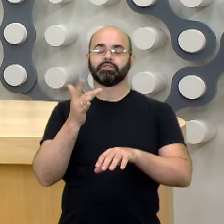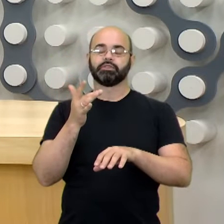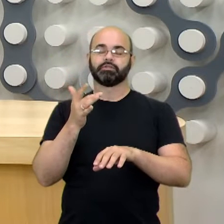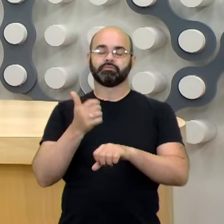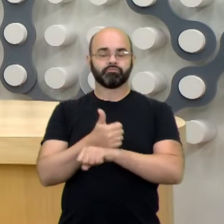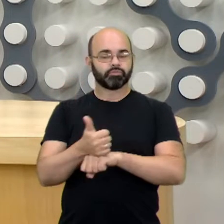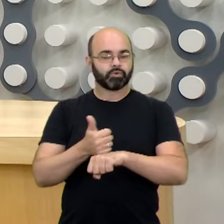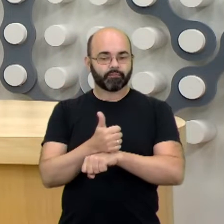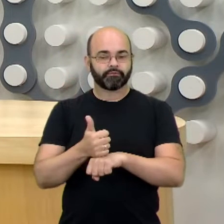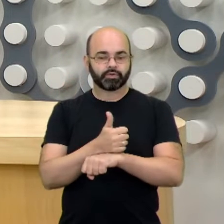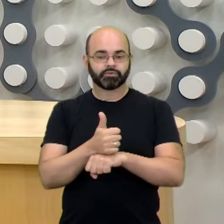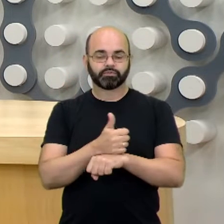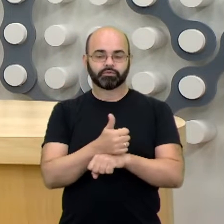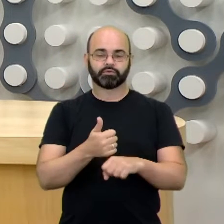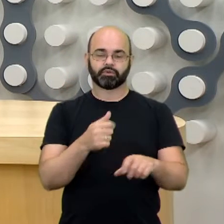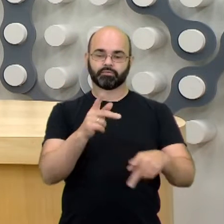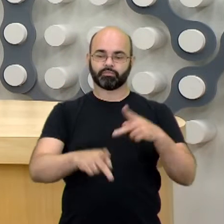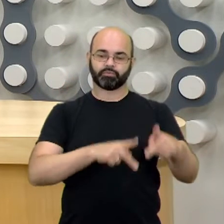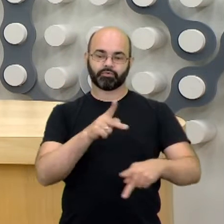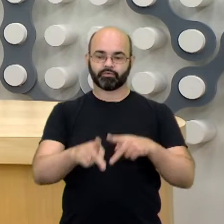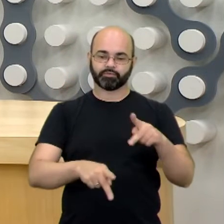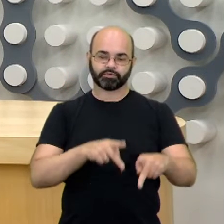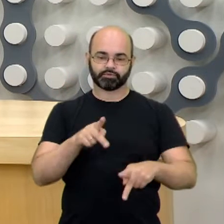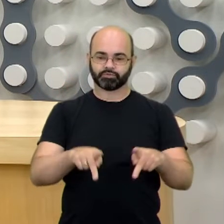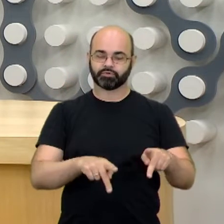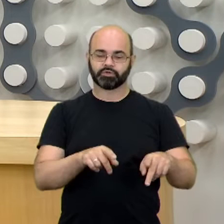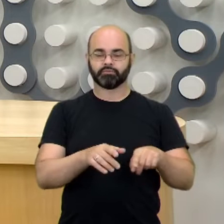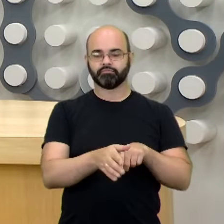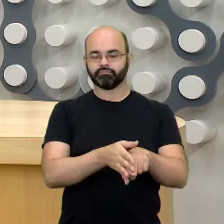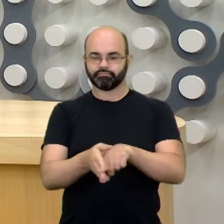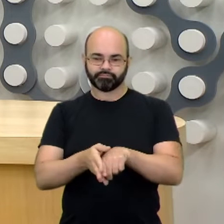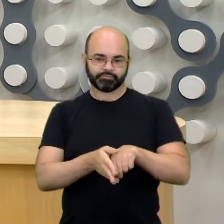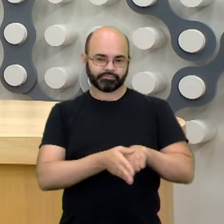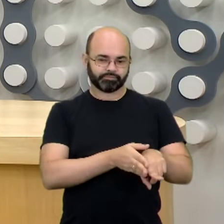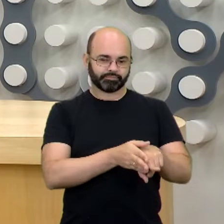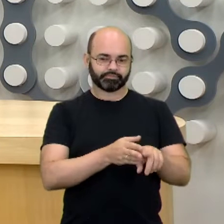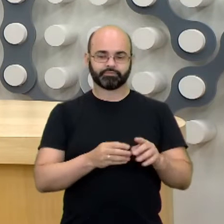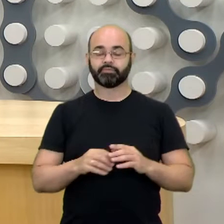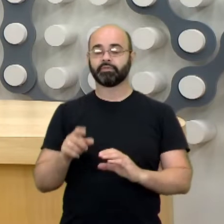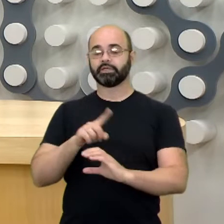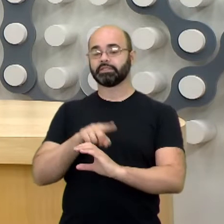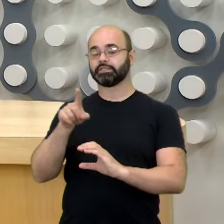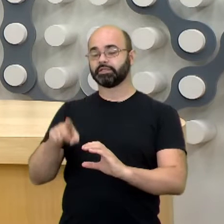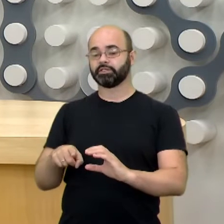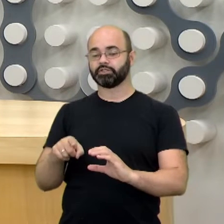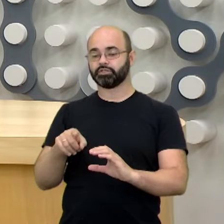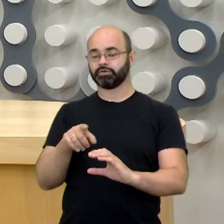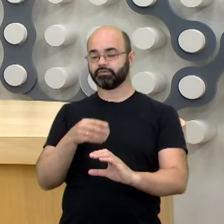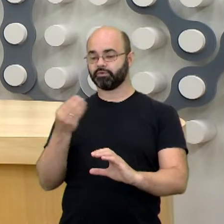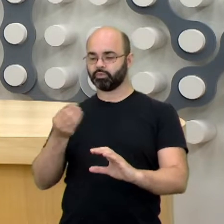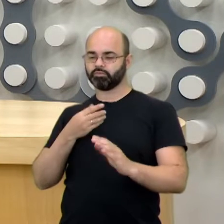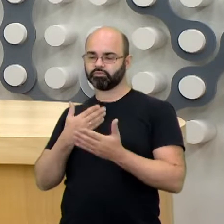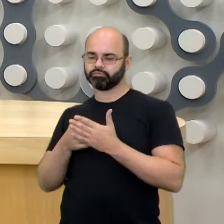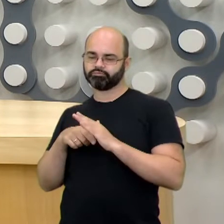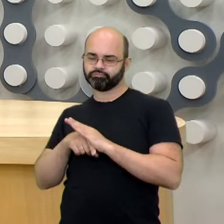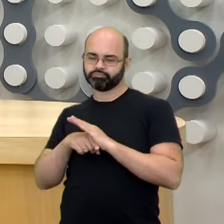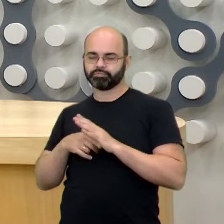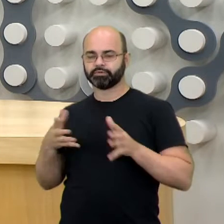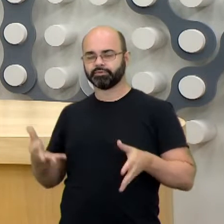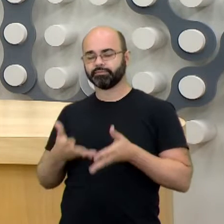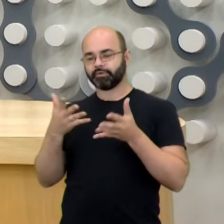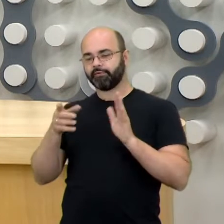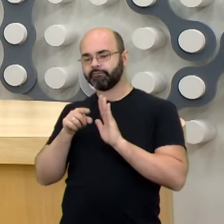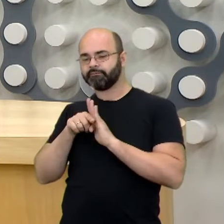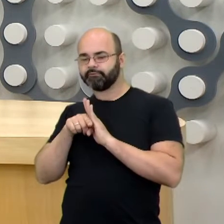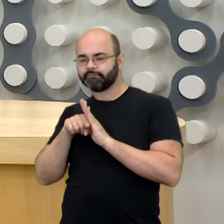estudos populacionais. Aprofundar os estudos científicos da população mediante o fomento das